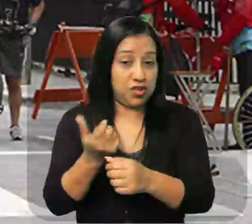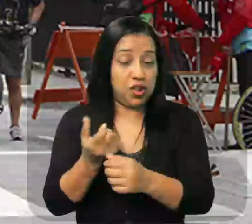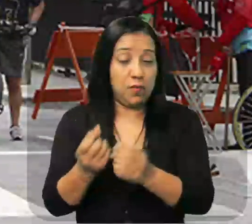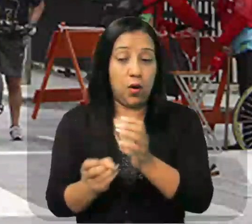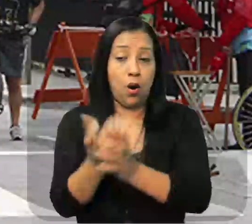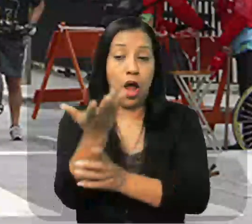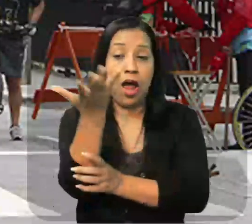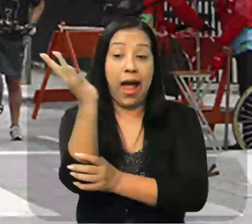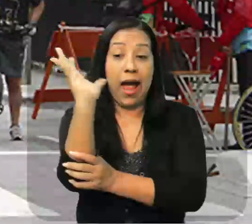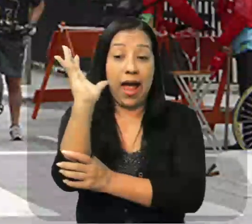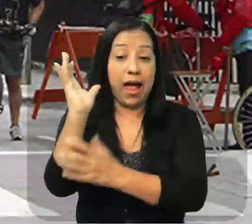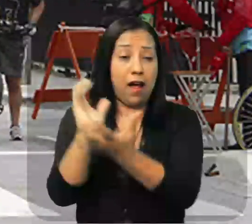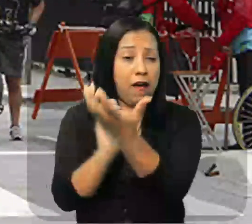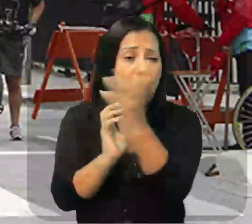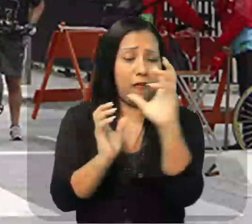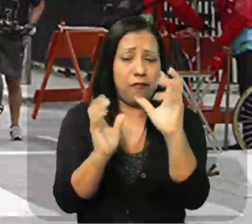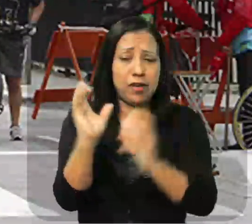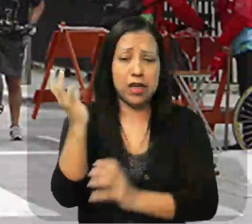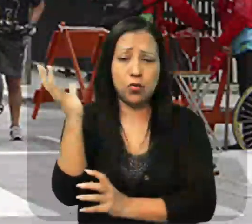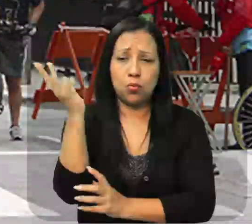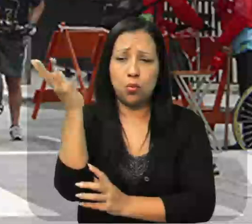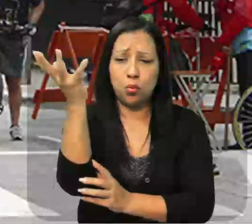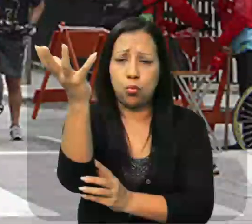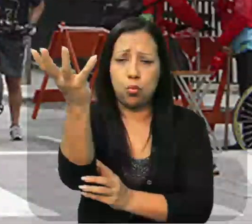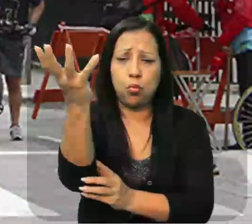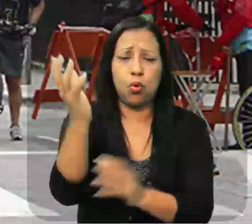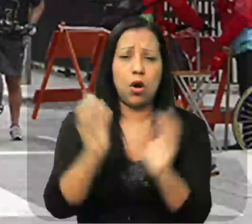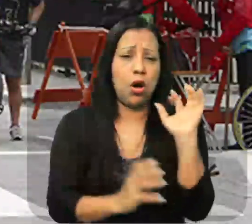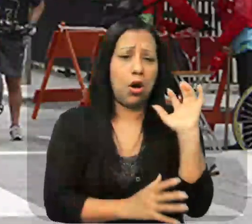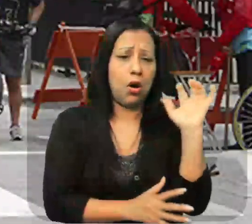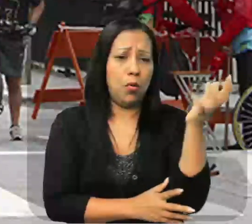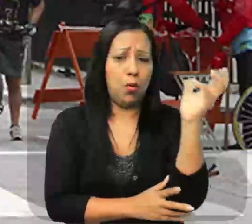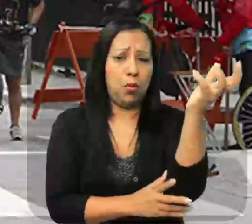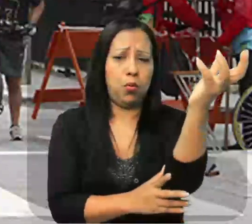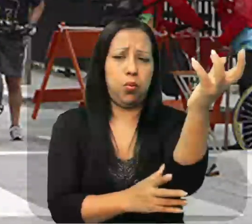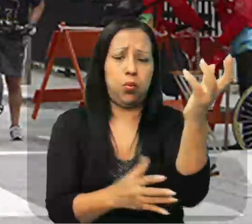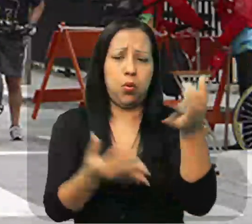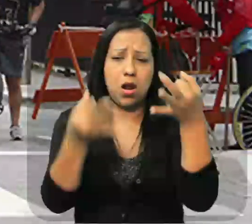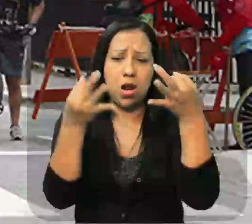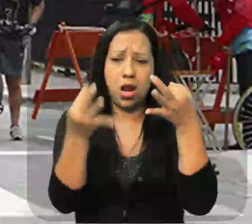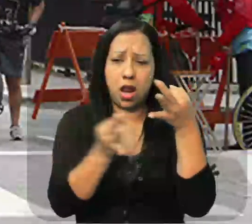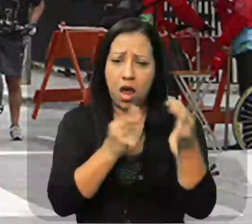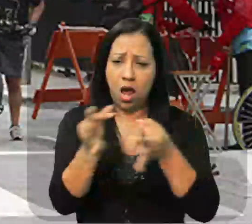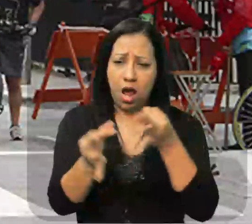arborizada de forma adequada, ok? Geraria